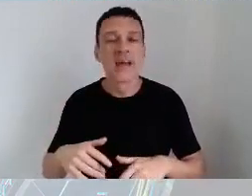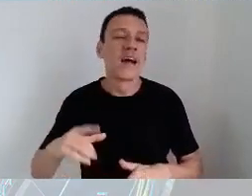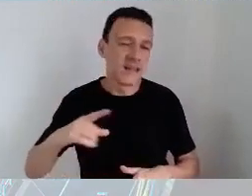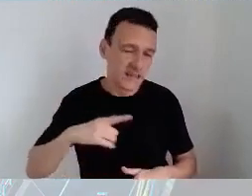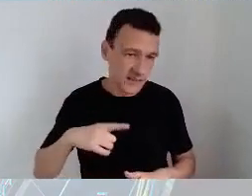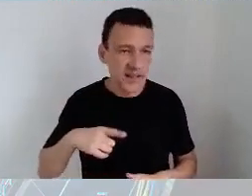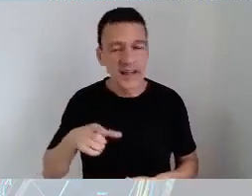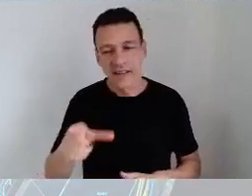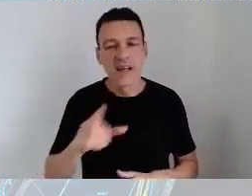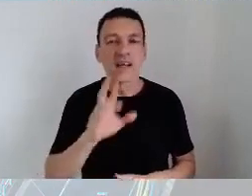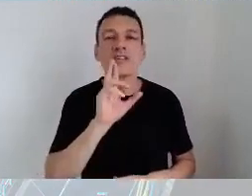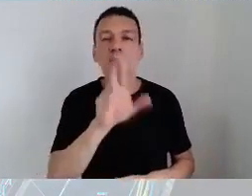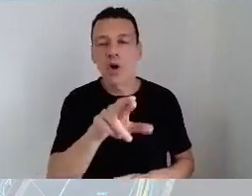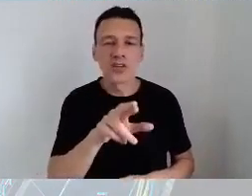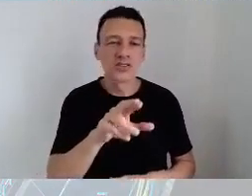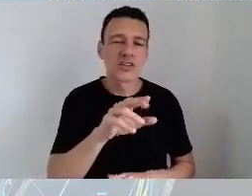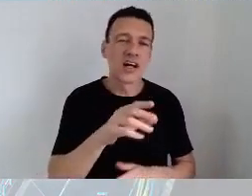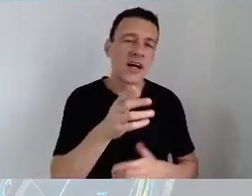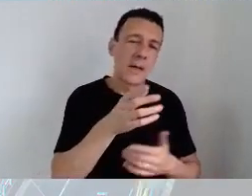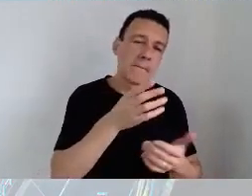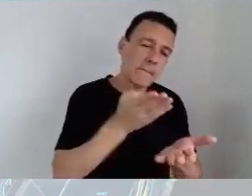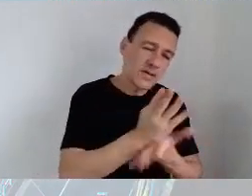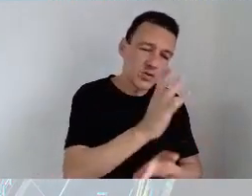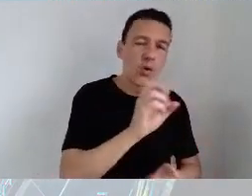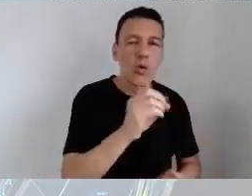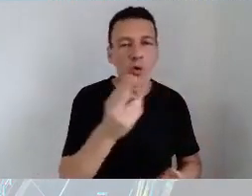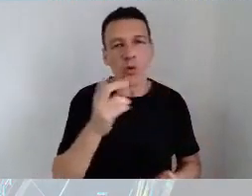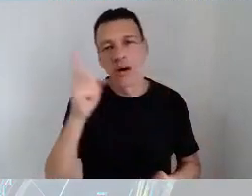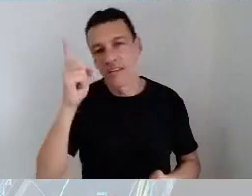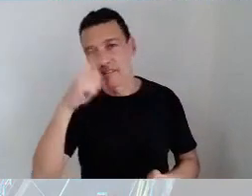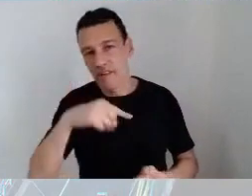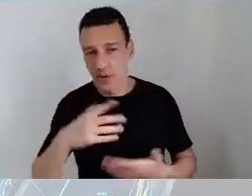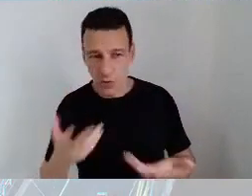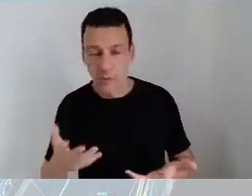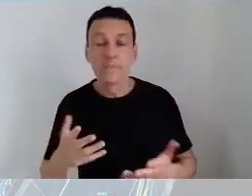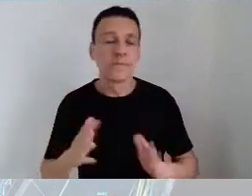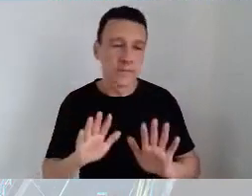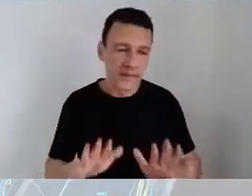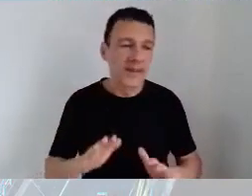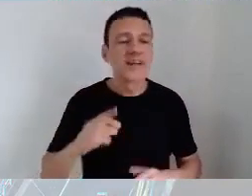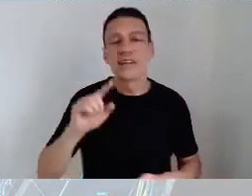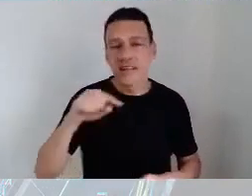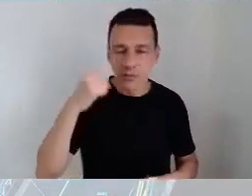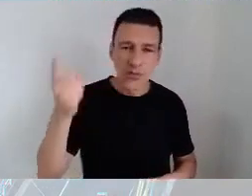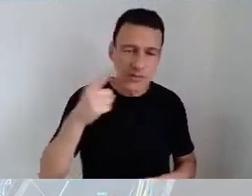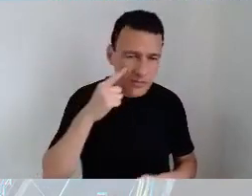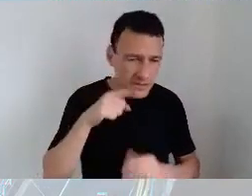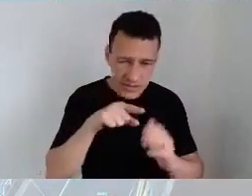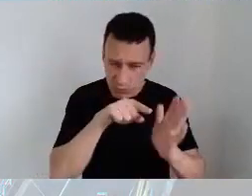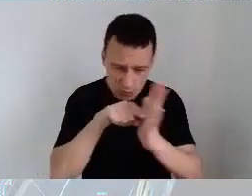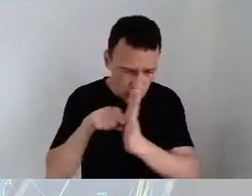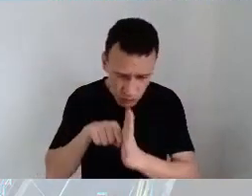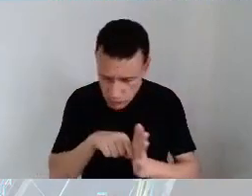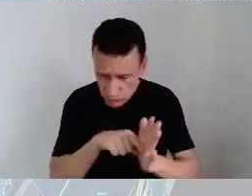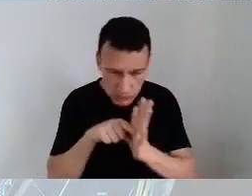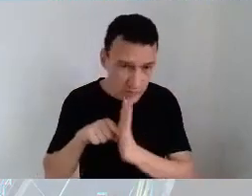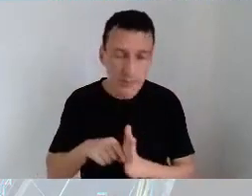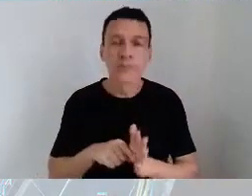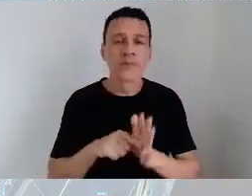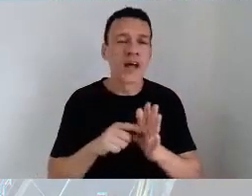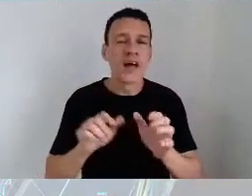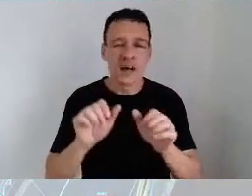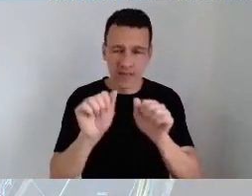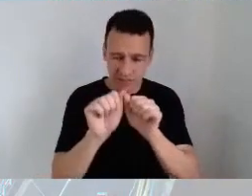falhou. Indo para o último pilar, então, eu vou analisar o resultado dessa execução, vou fazer o compilado e vou fazer um relatório com